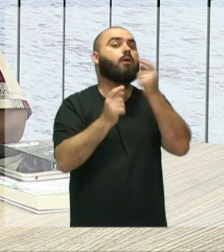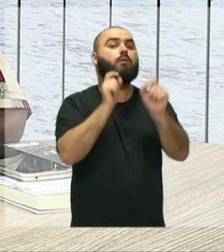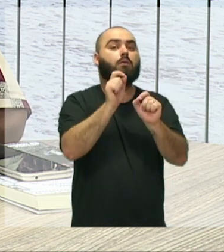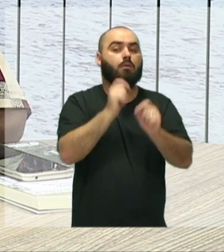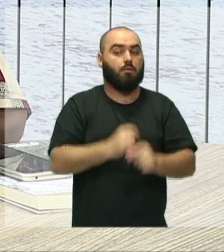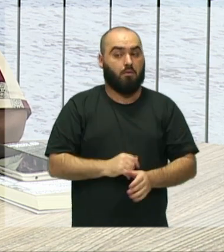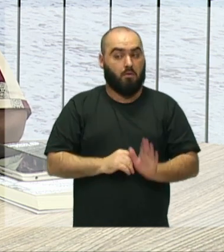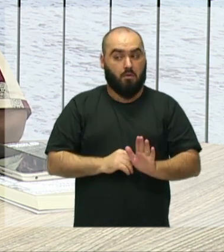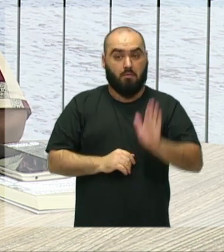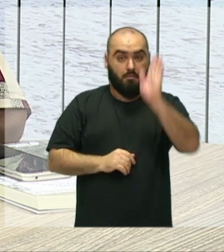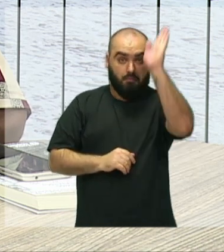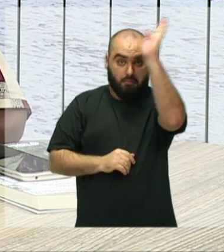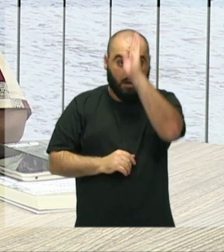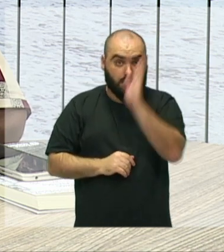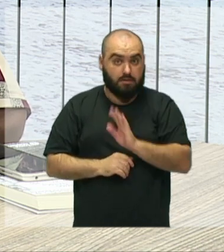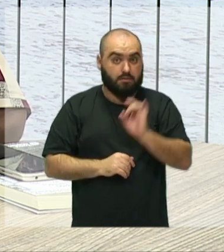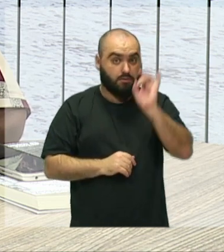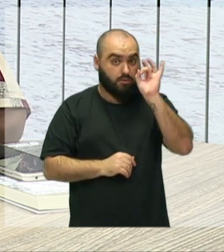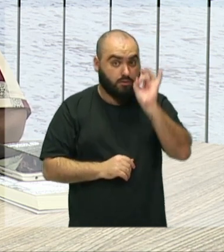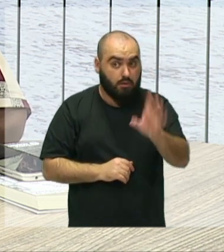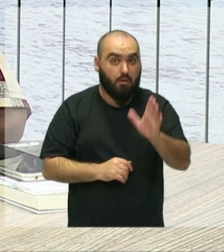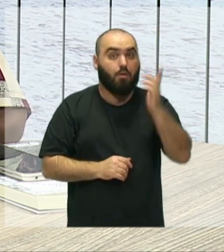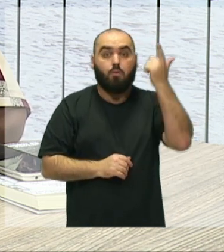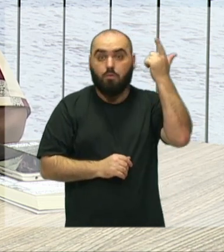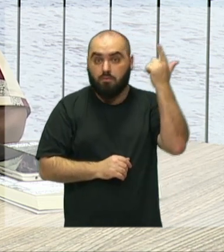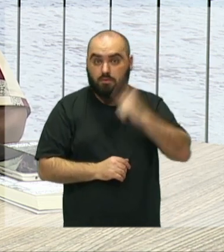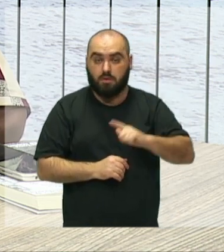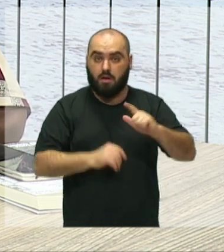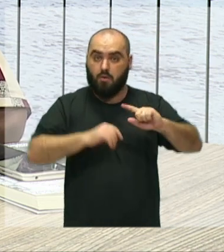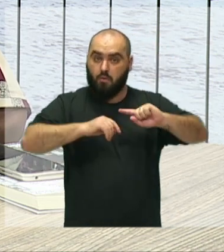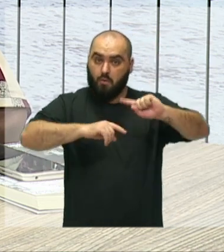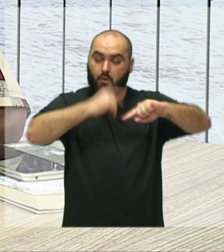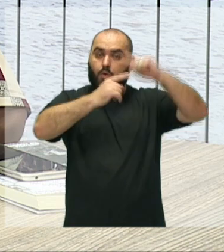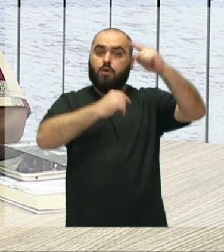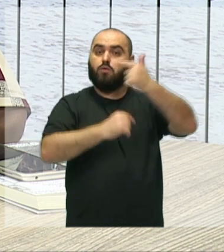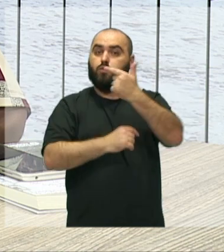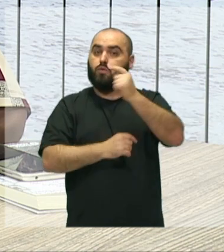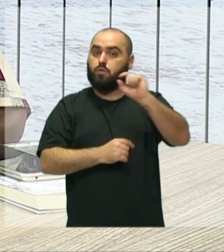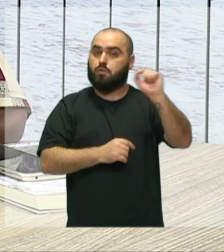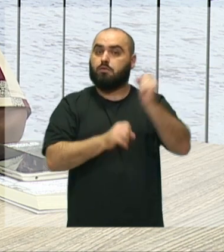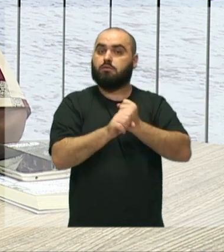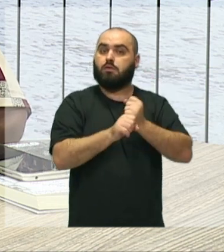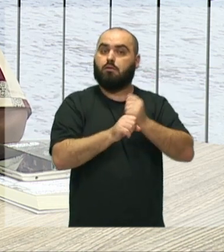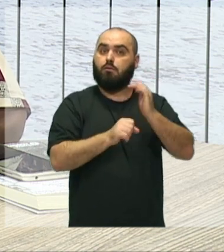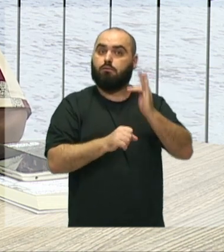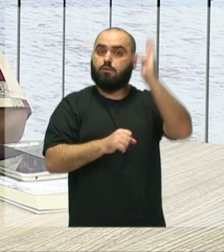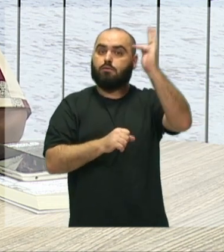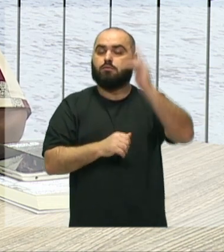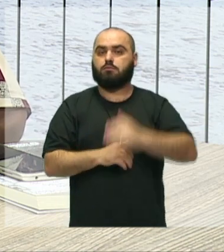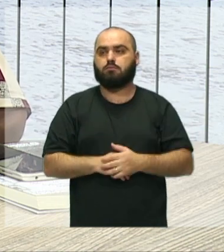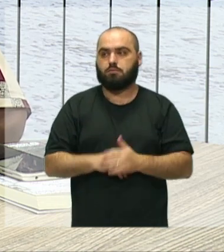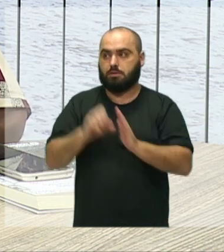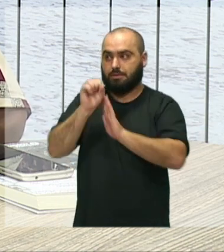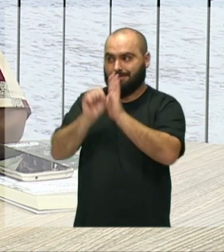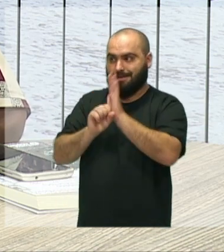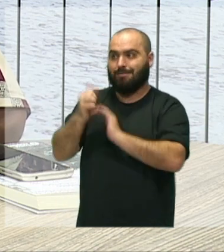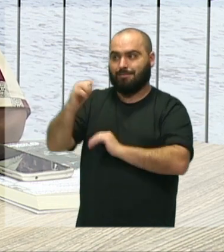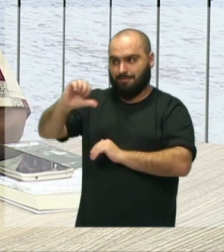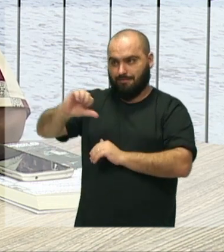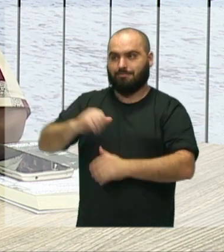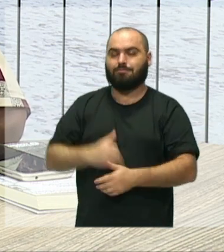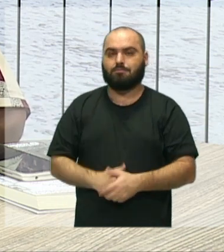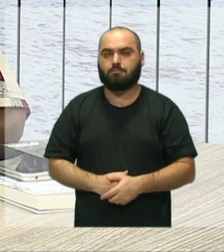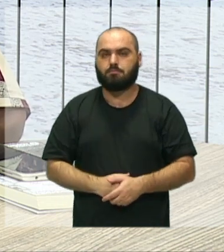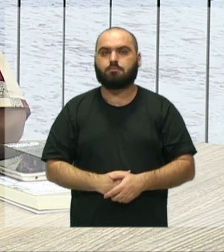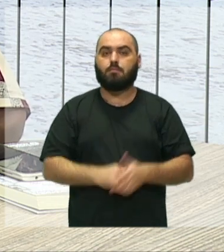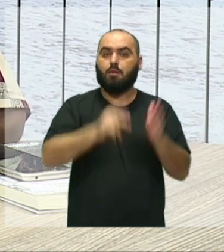país só vai se tornar uma nação daqui a 200 anos. Isso eles estão falando lá no século XIX. E aí